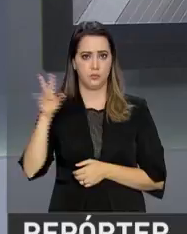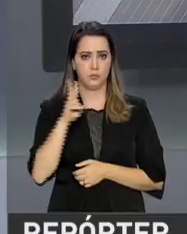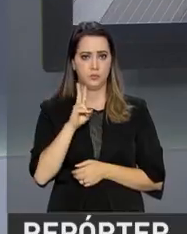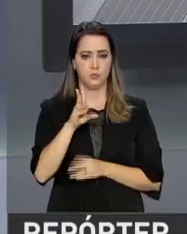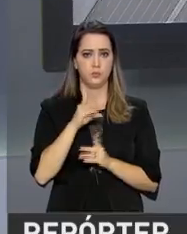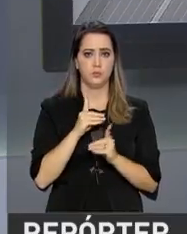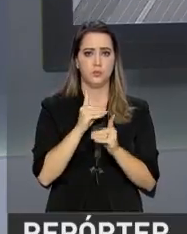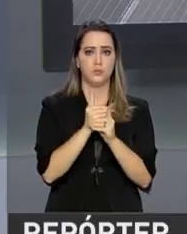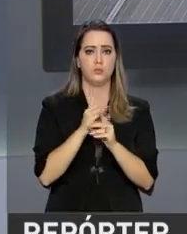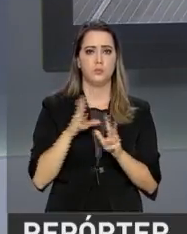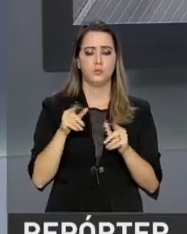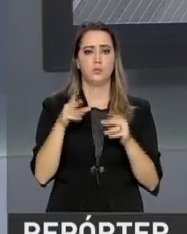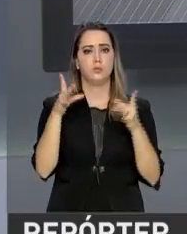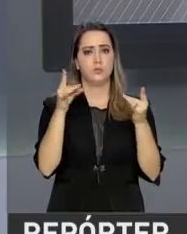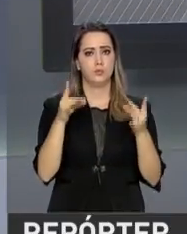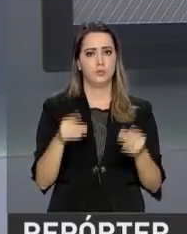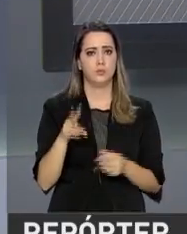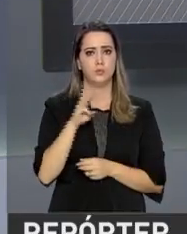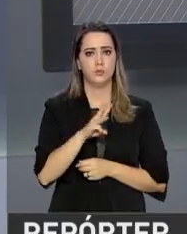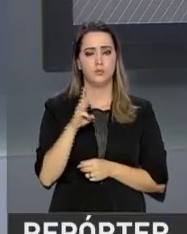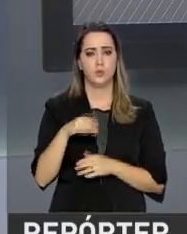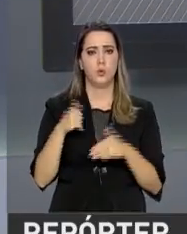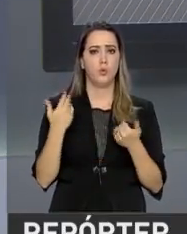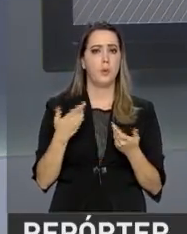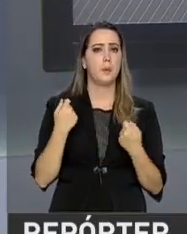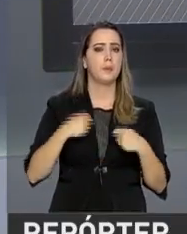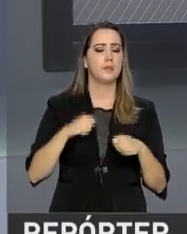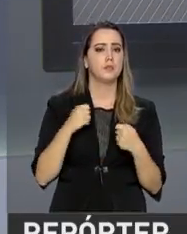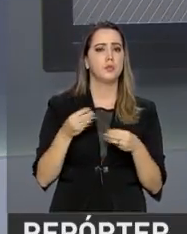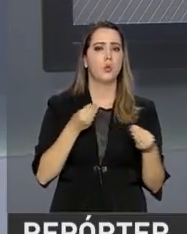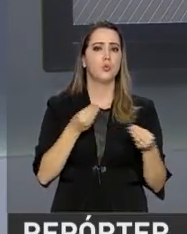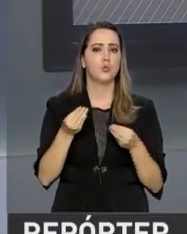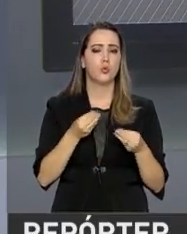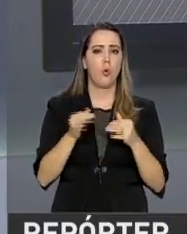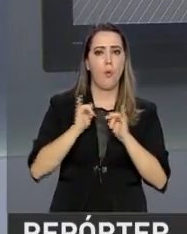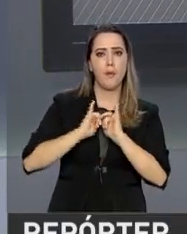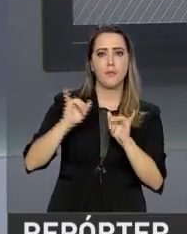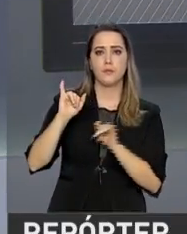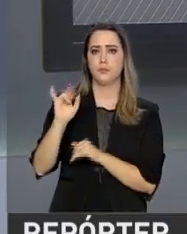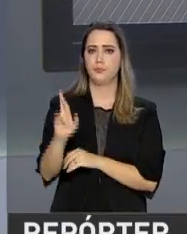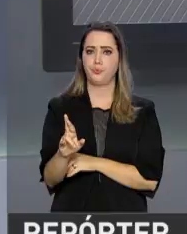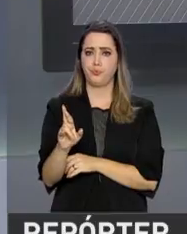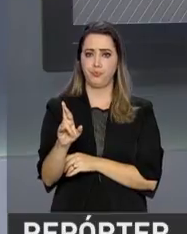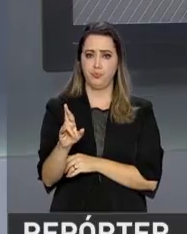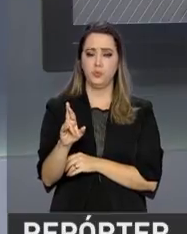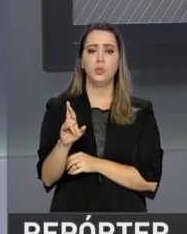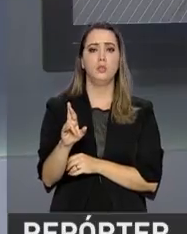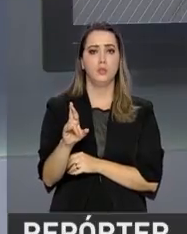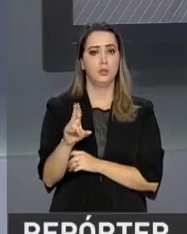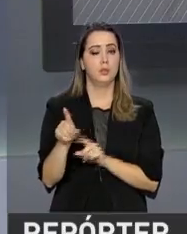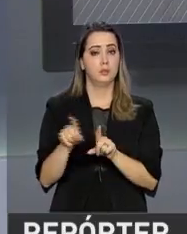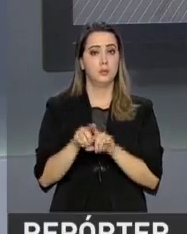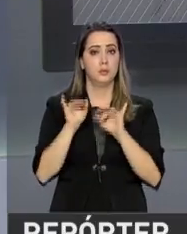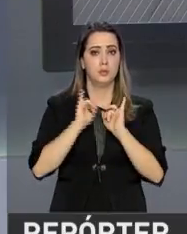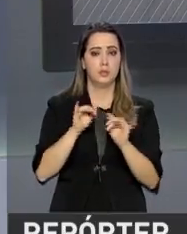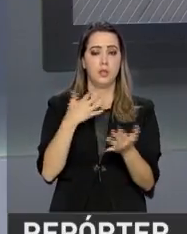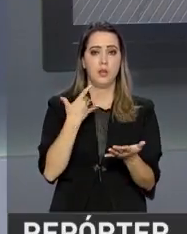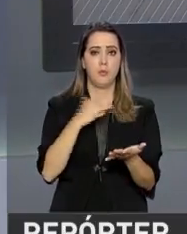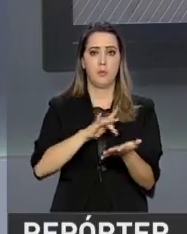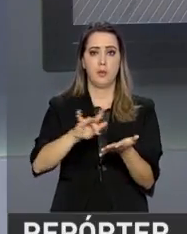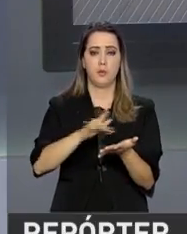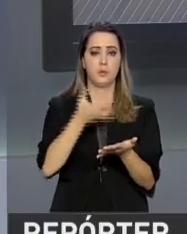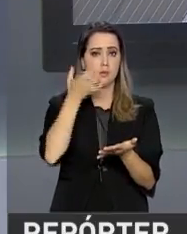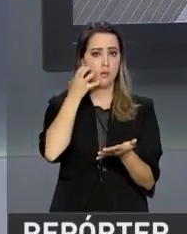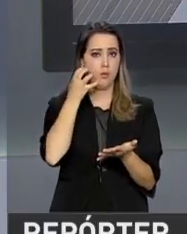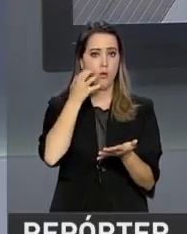você encontra todas as informações e os programas necessários para fazer a prestação de contas. Também é possível declarar pelo celular e